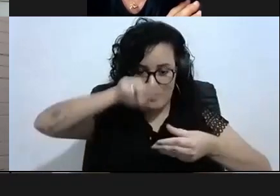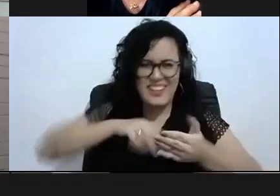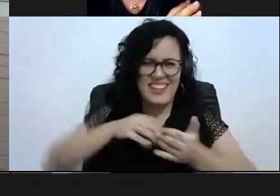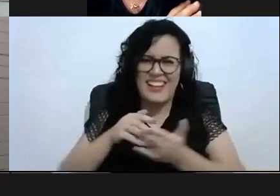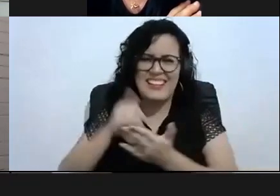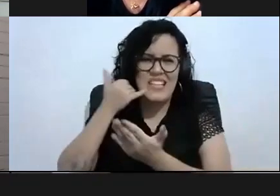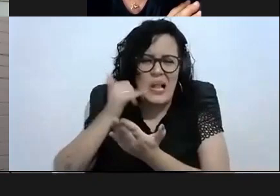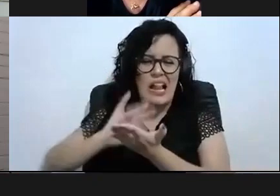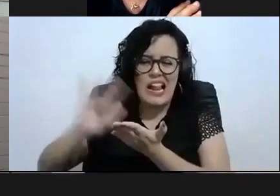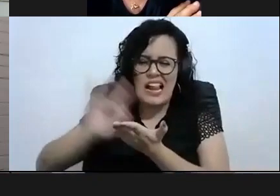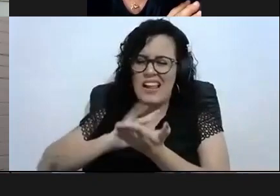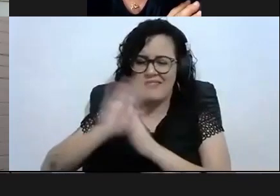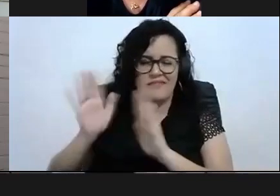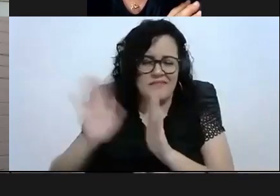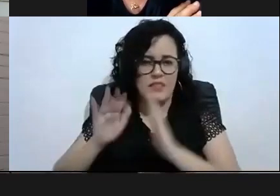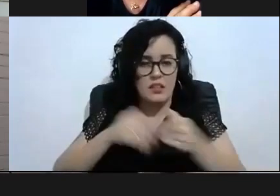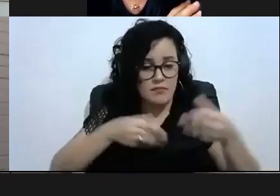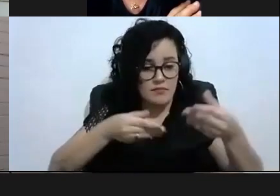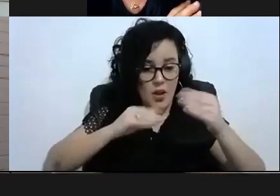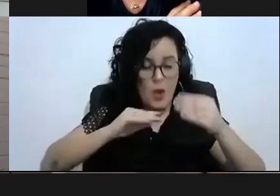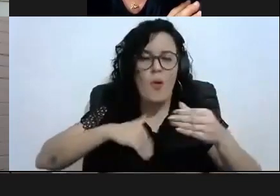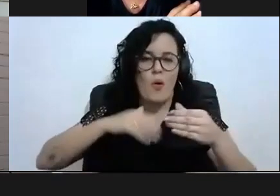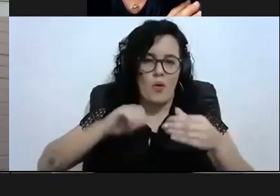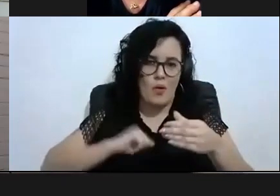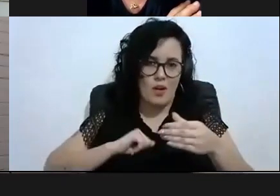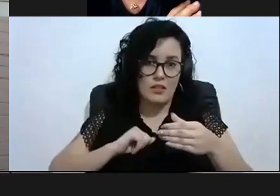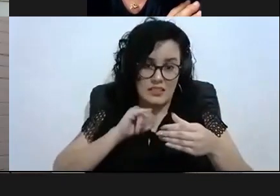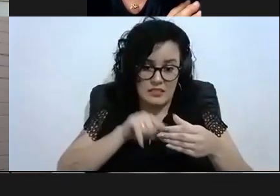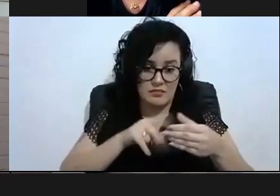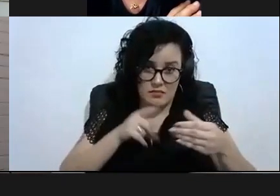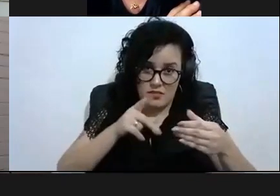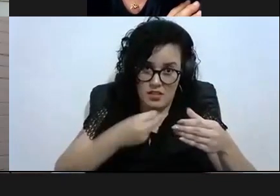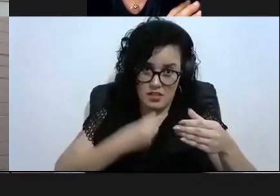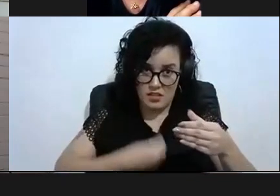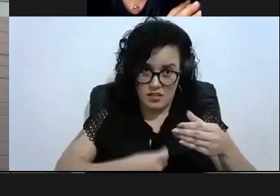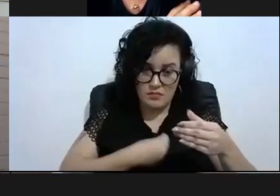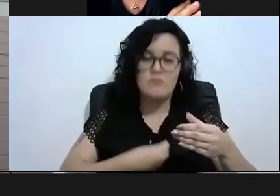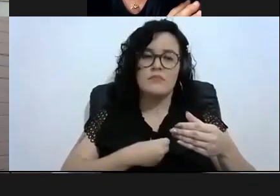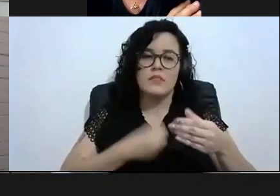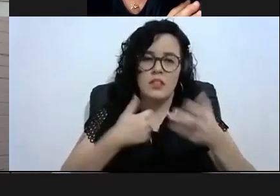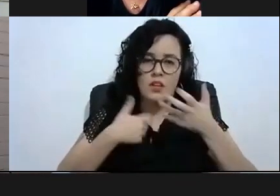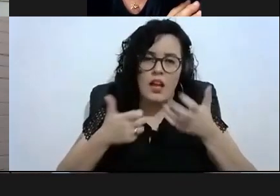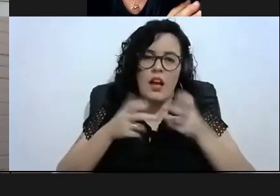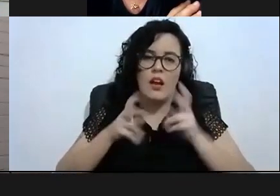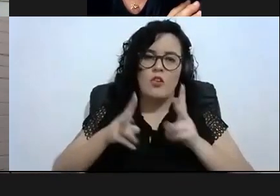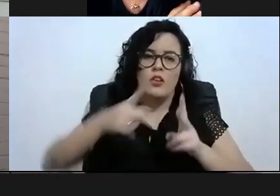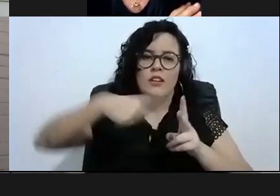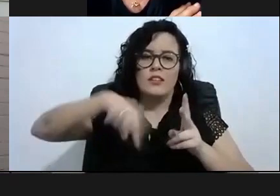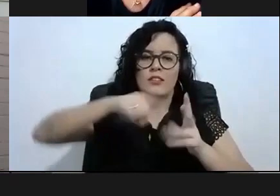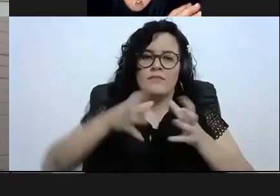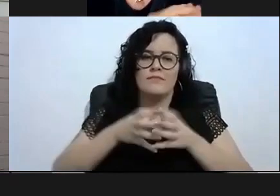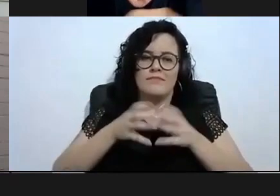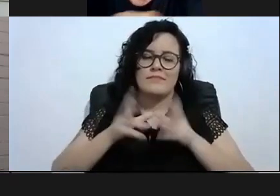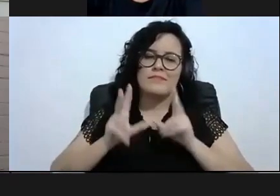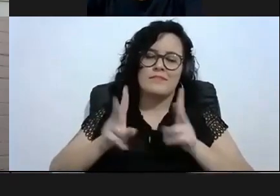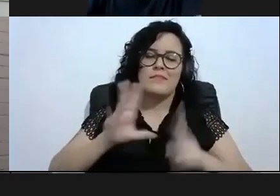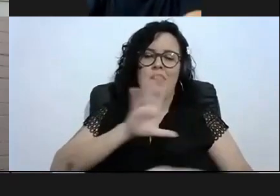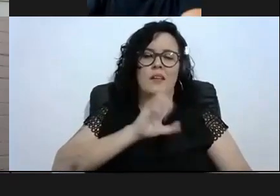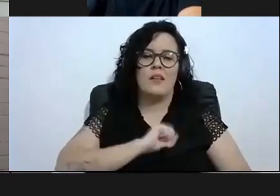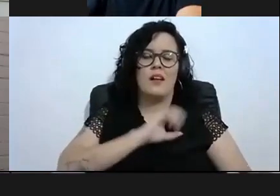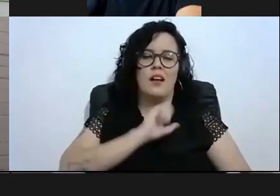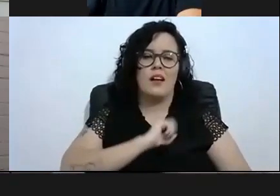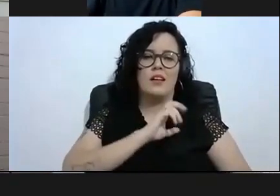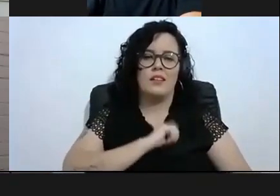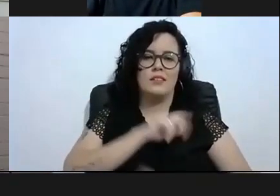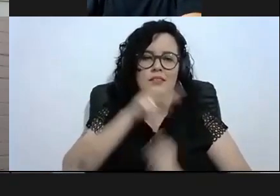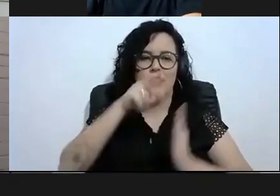E enquanto ele existir, eu acho que tem que existir mais pessoas assim como a gente, né? Os utópicos